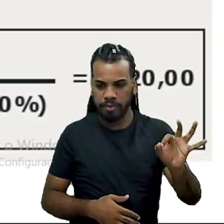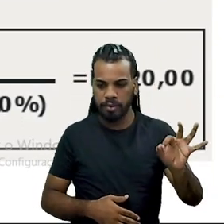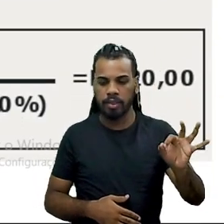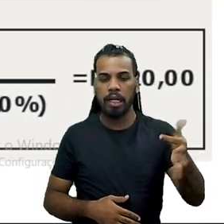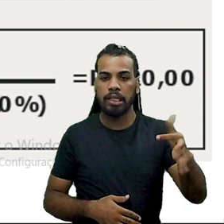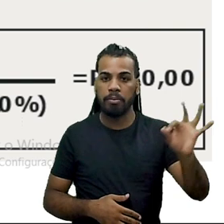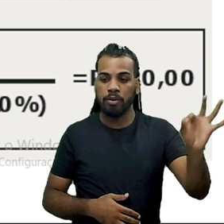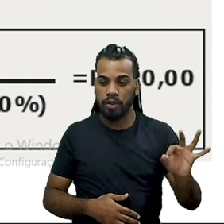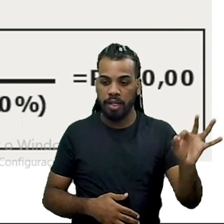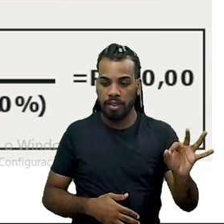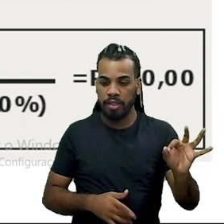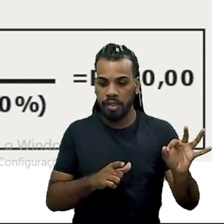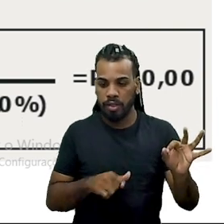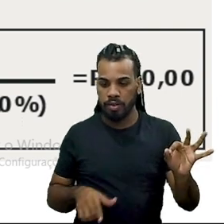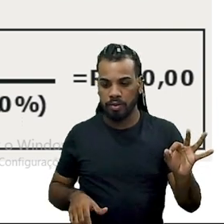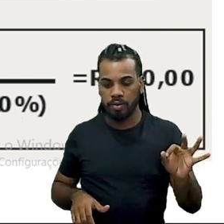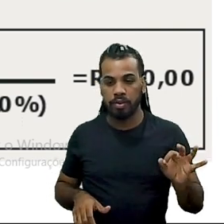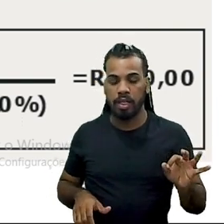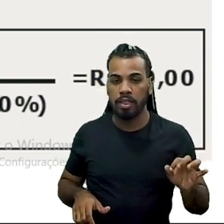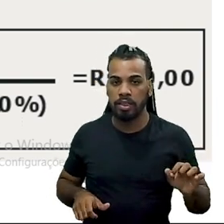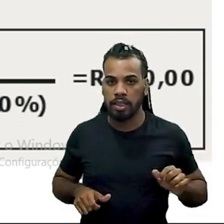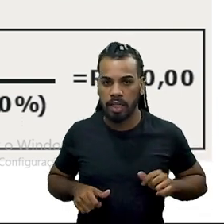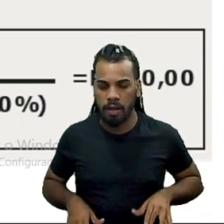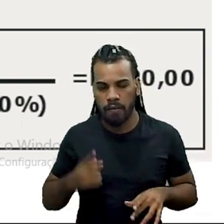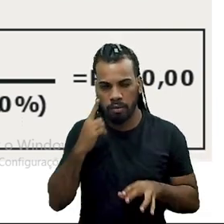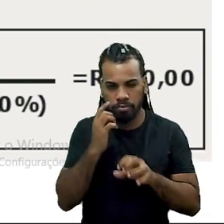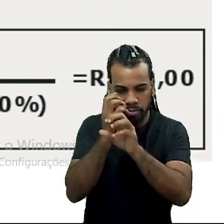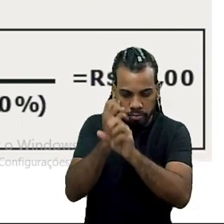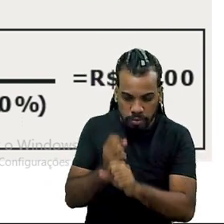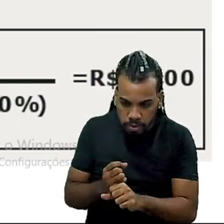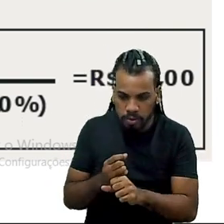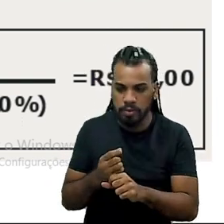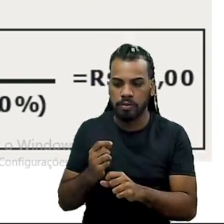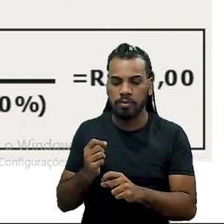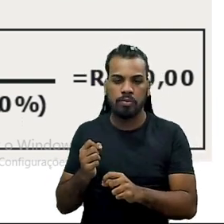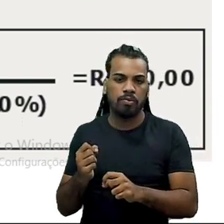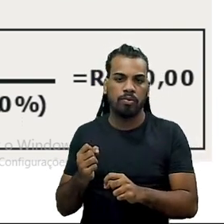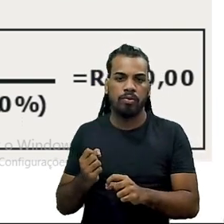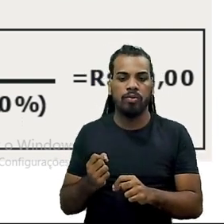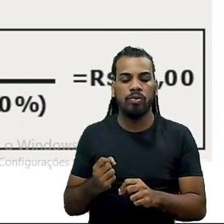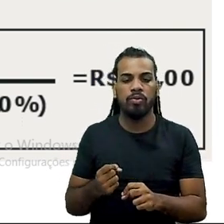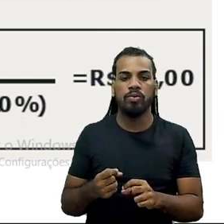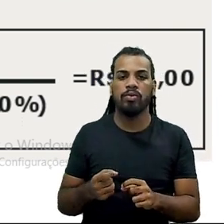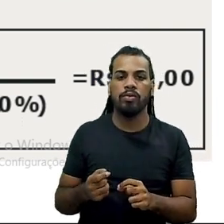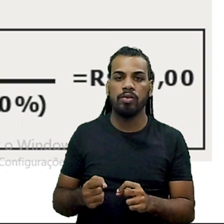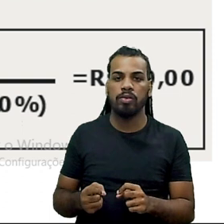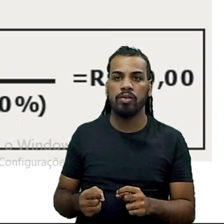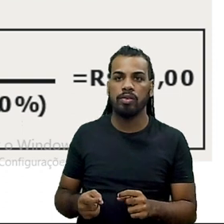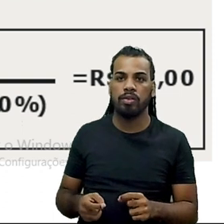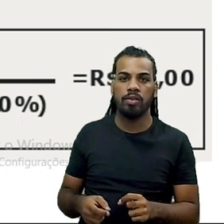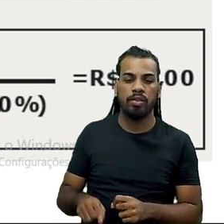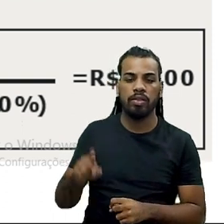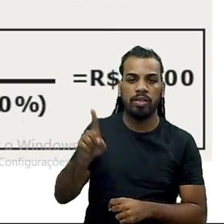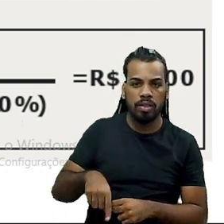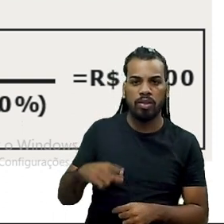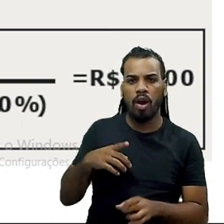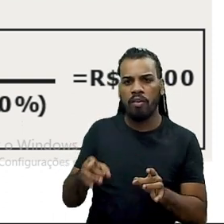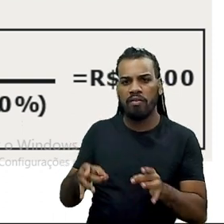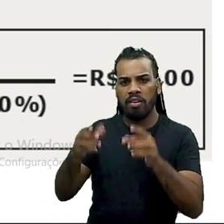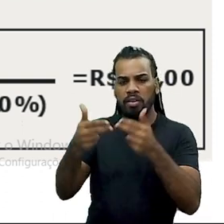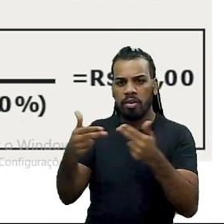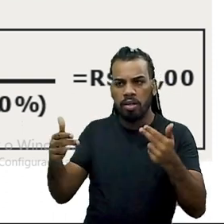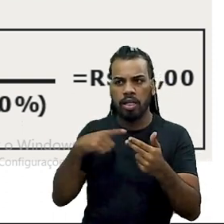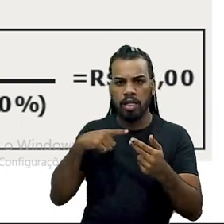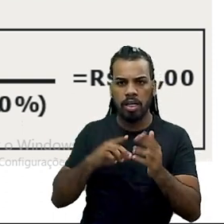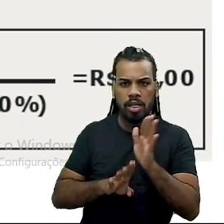nas despesas fixas, ele fez os cálculos, fez uma relação entre o custo fixo dele e o volume de venda que ele vem